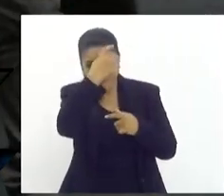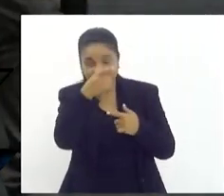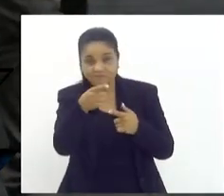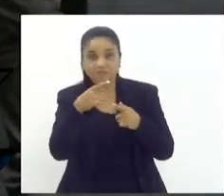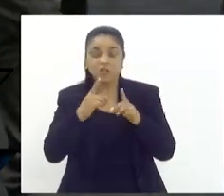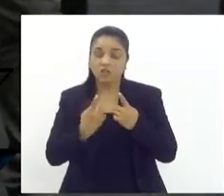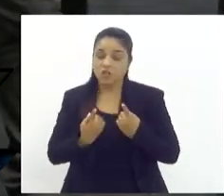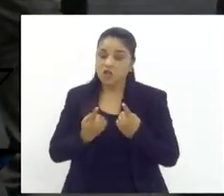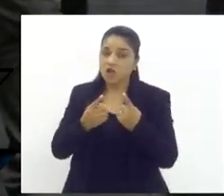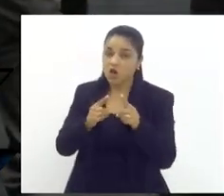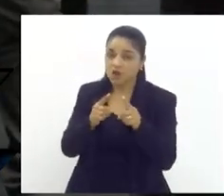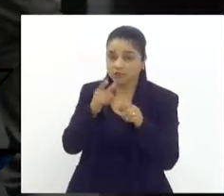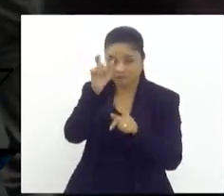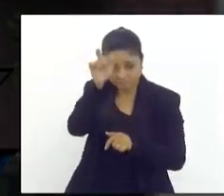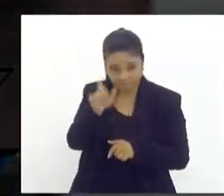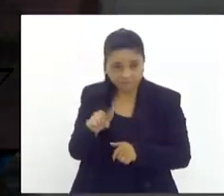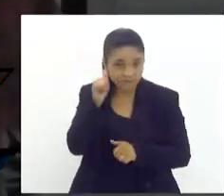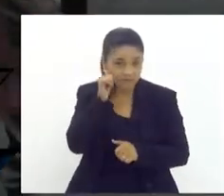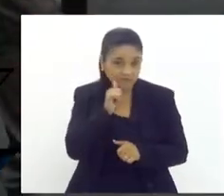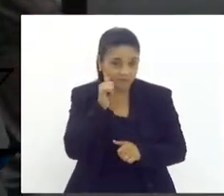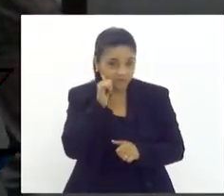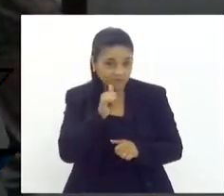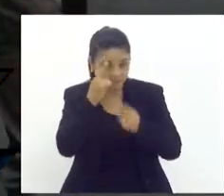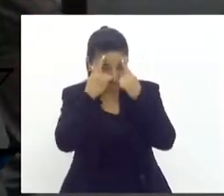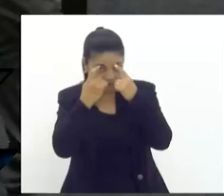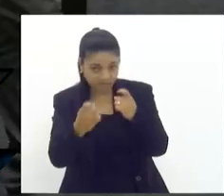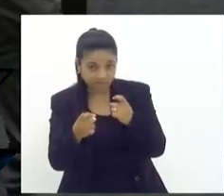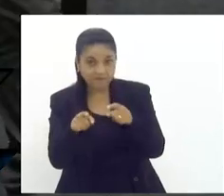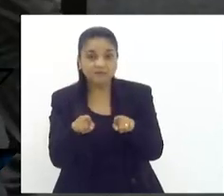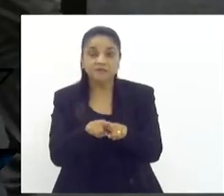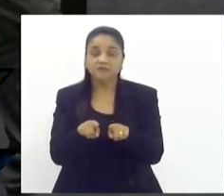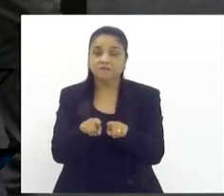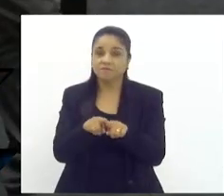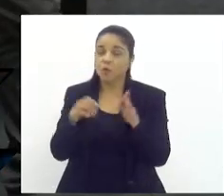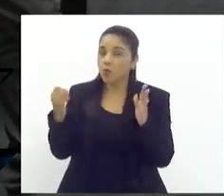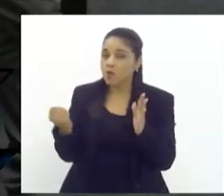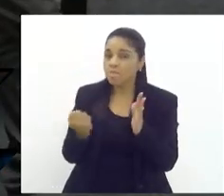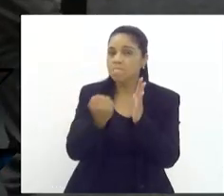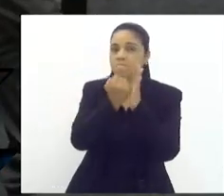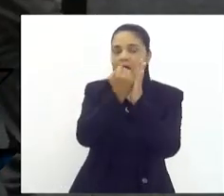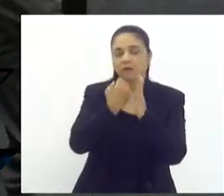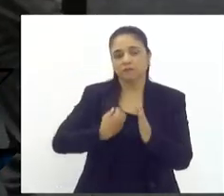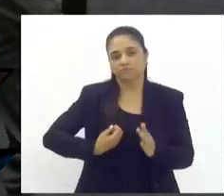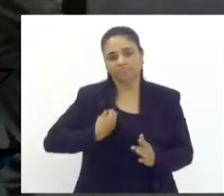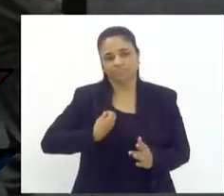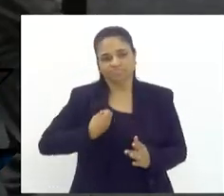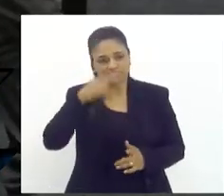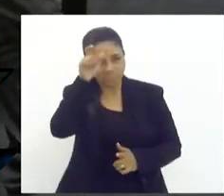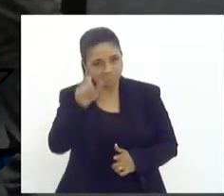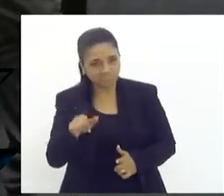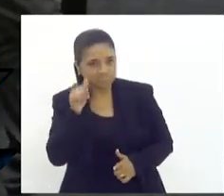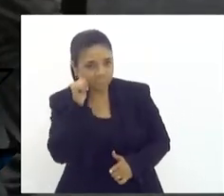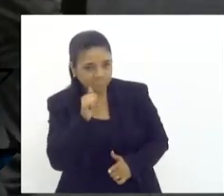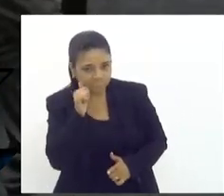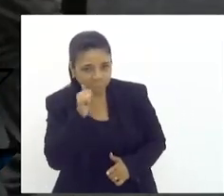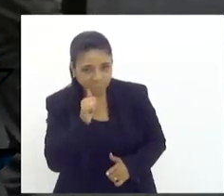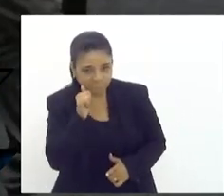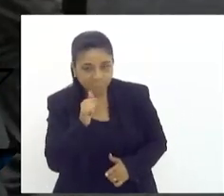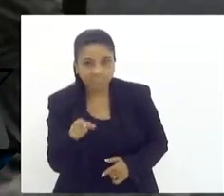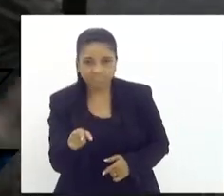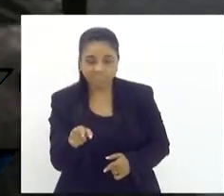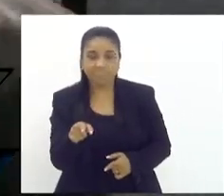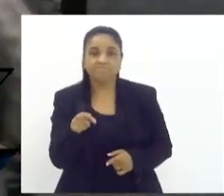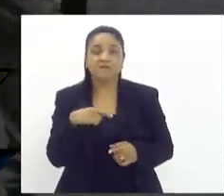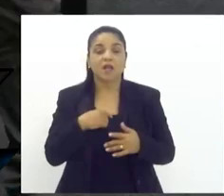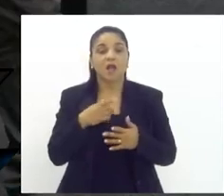a mulher mas também a superação dos impactos vividos por essas mulheres então é importante dizer que